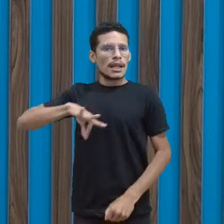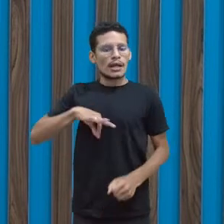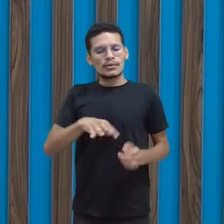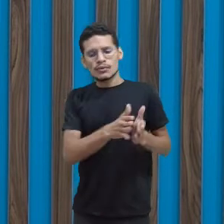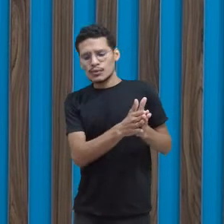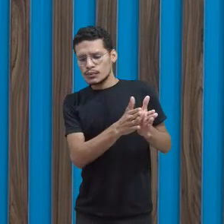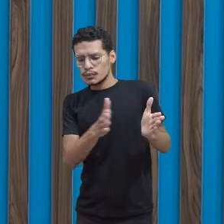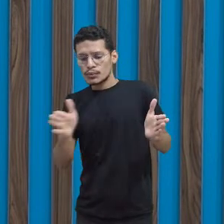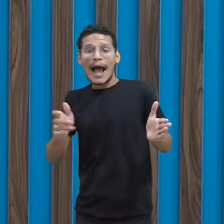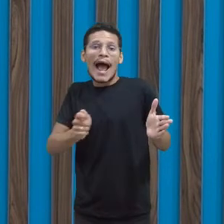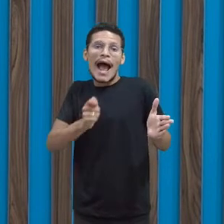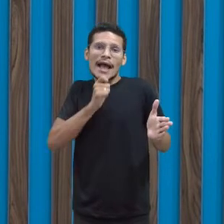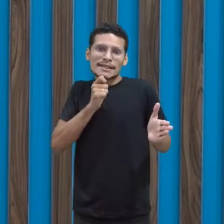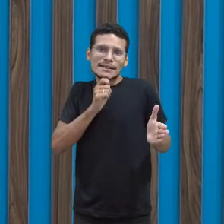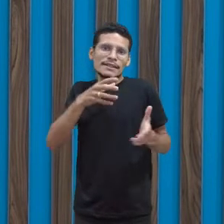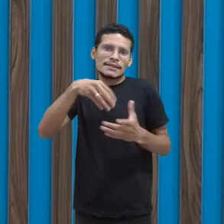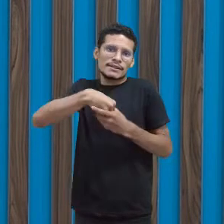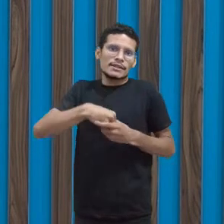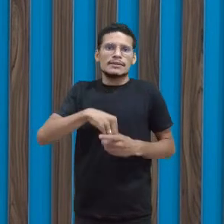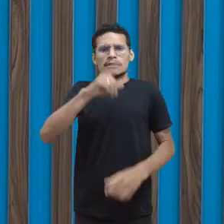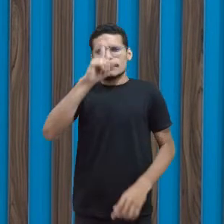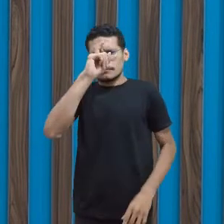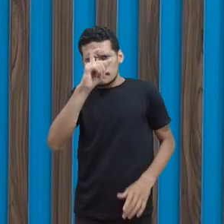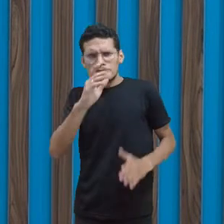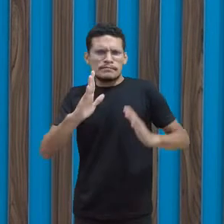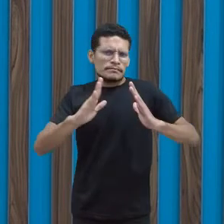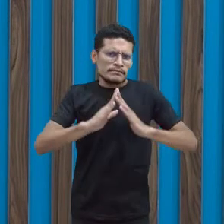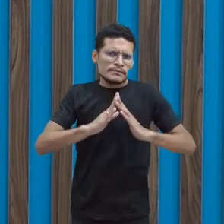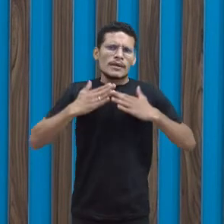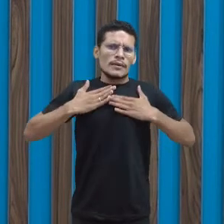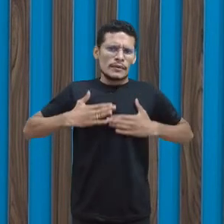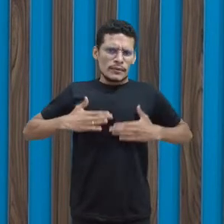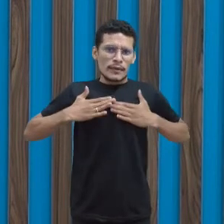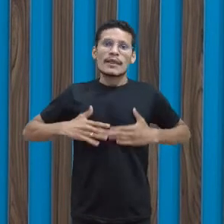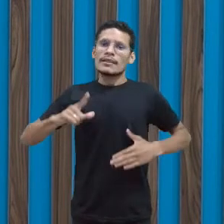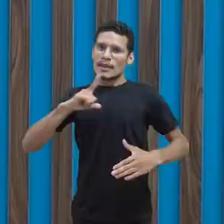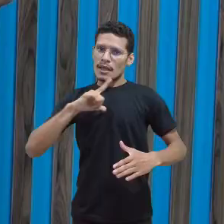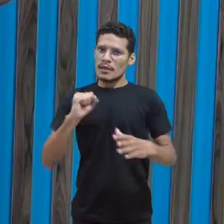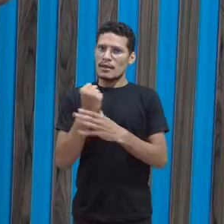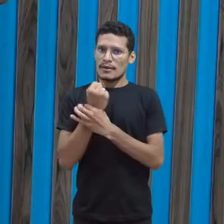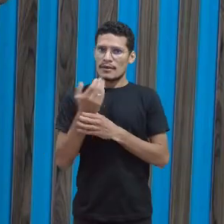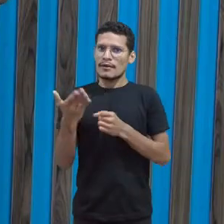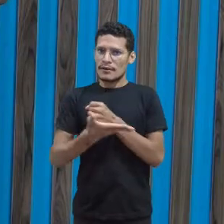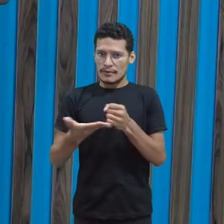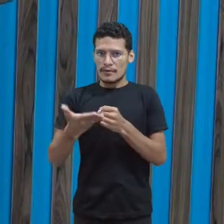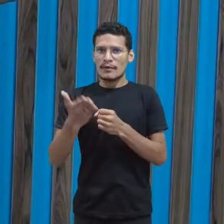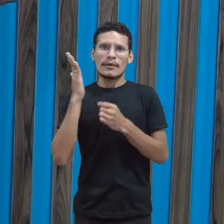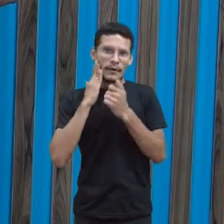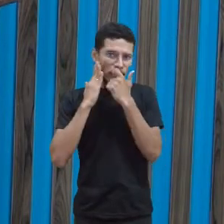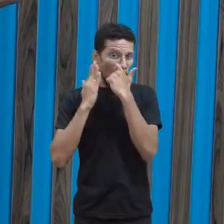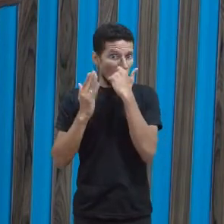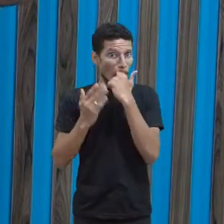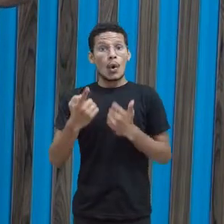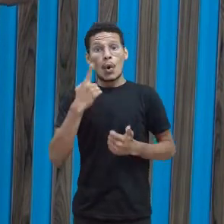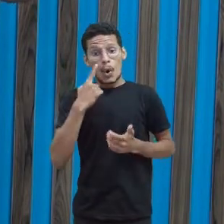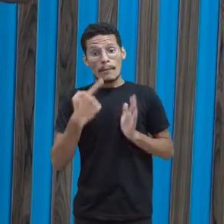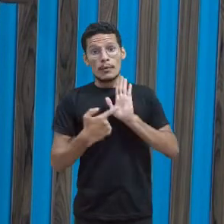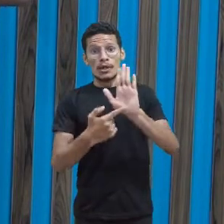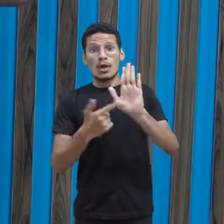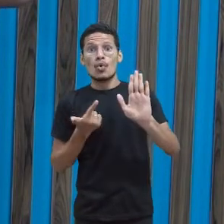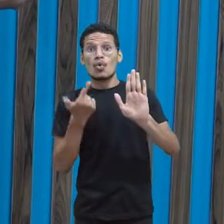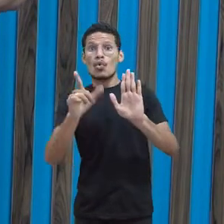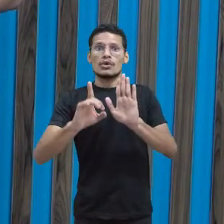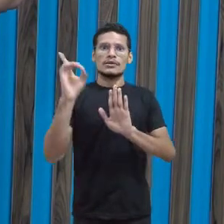você está ali se tratando, né? Você tem uma garantia mínima, né? Isso é muito importante. É verdade. E aí eu vou apresentar outros direitos que